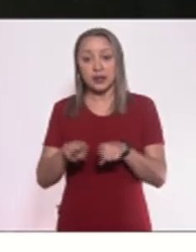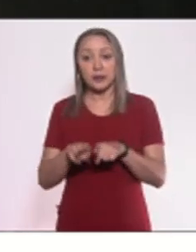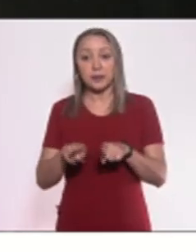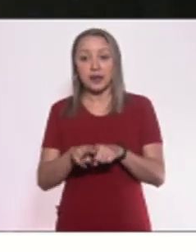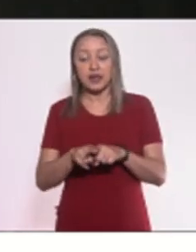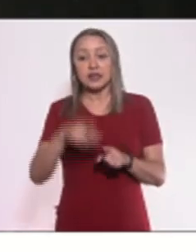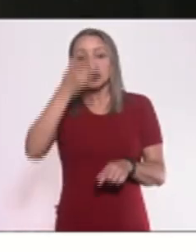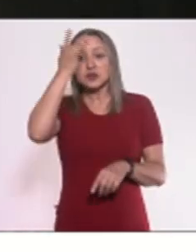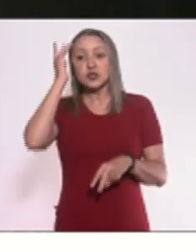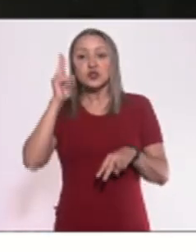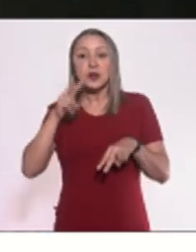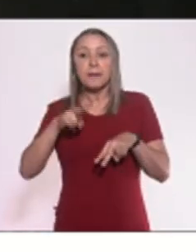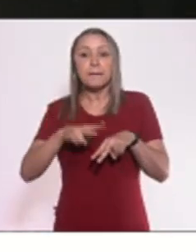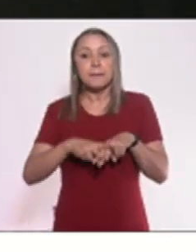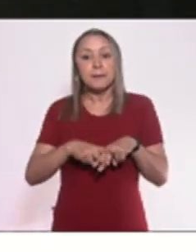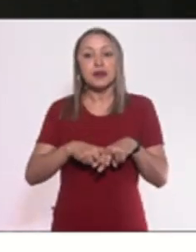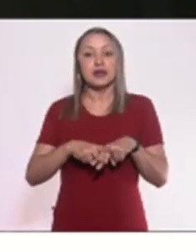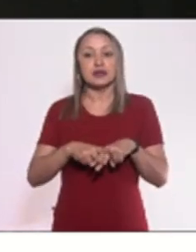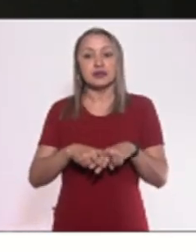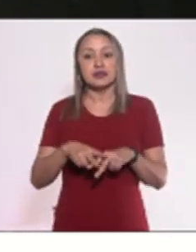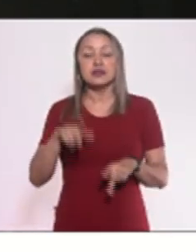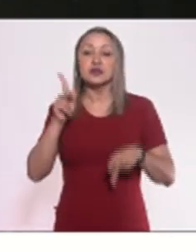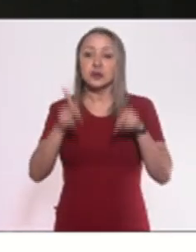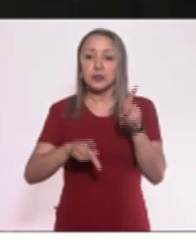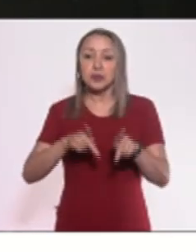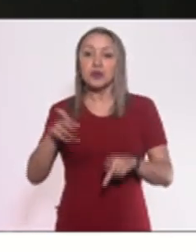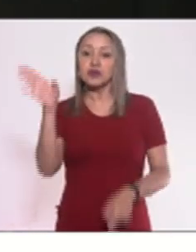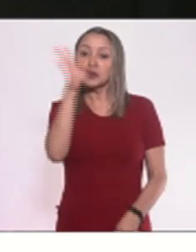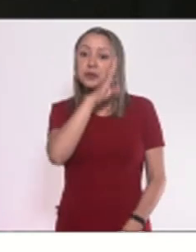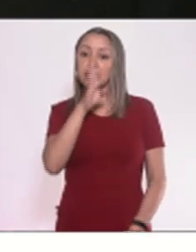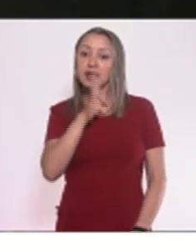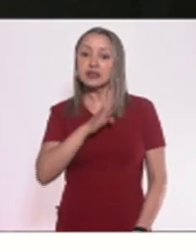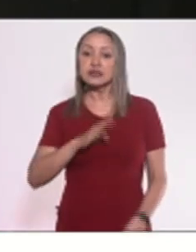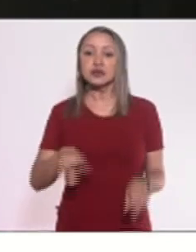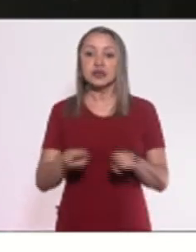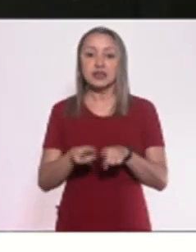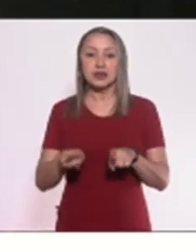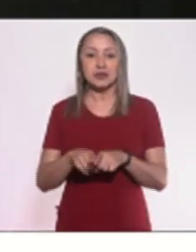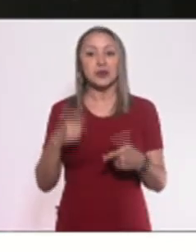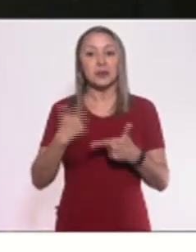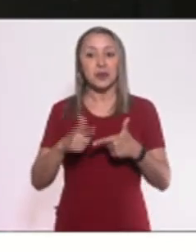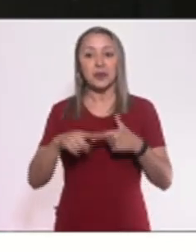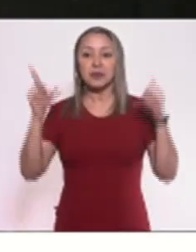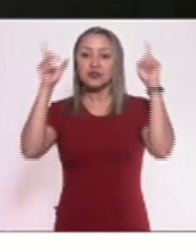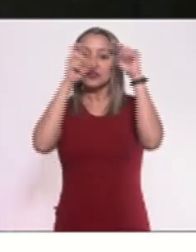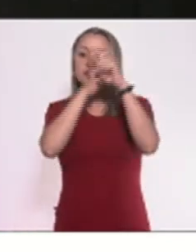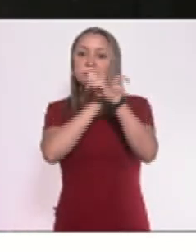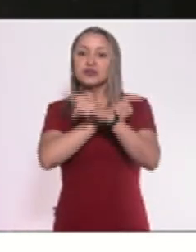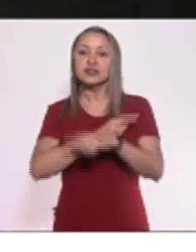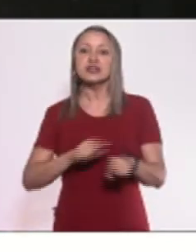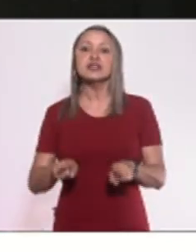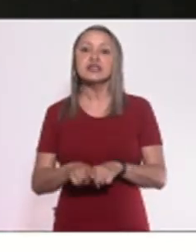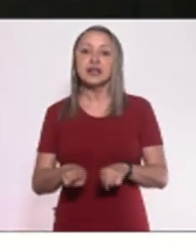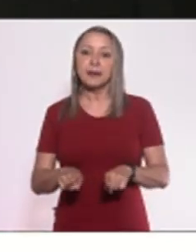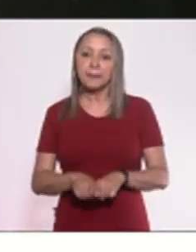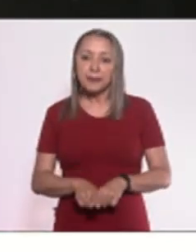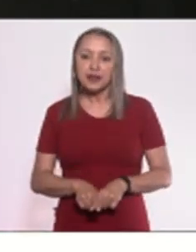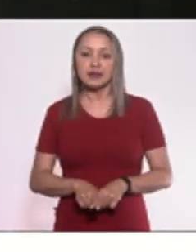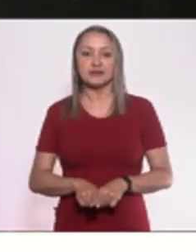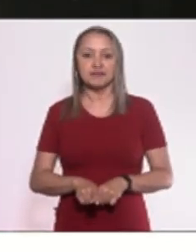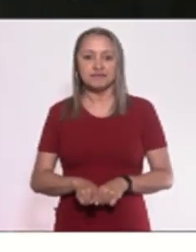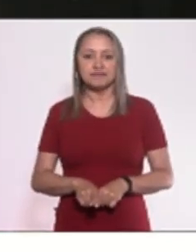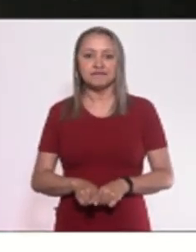dos presos, que são a maioria da população brasileira, né? Em situação precária, de